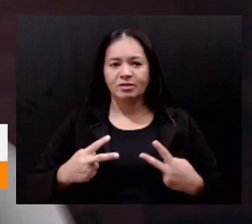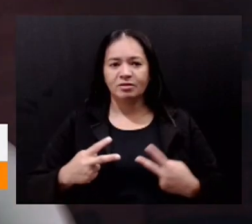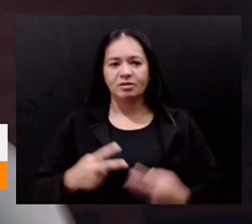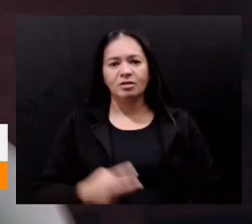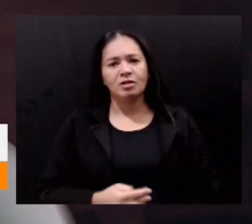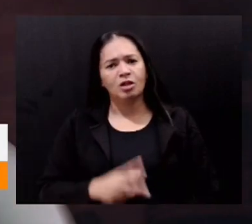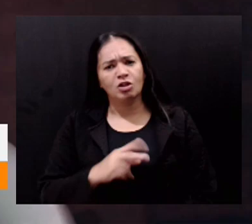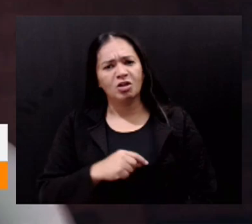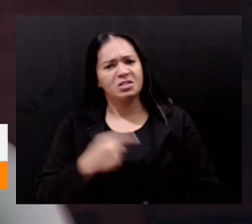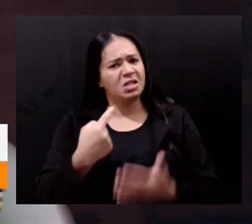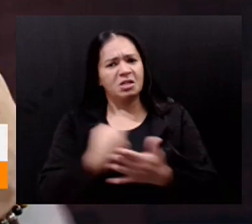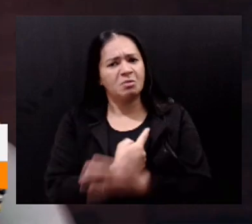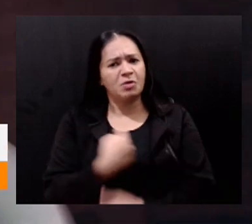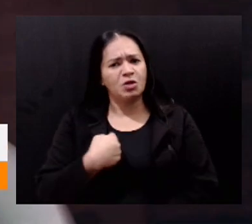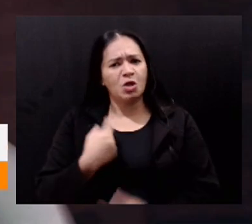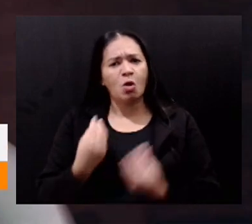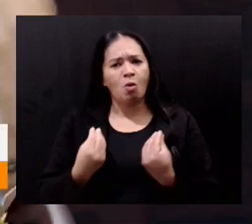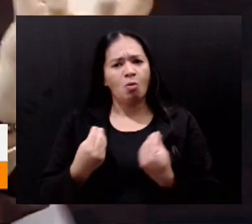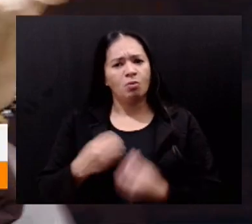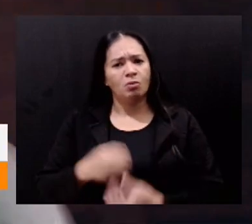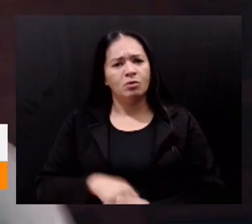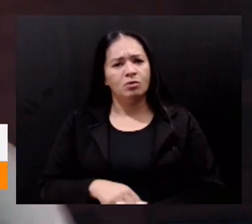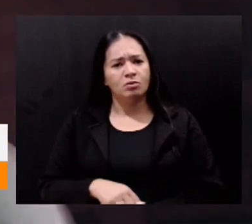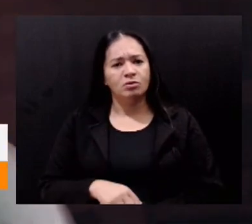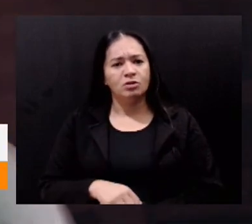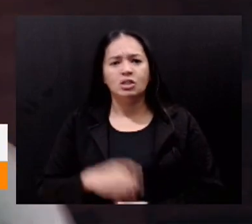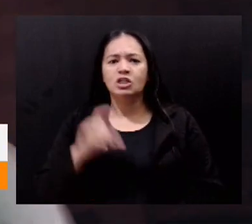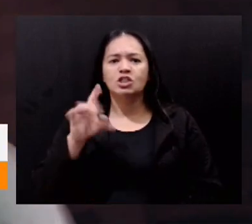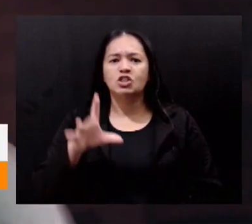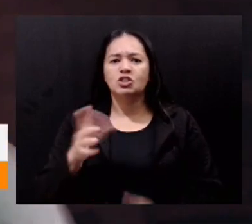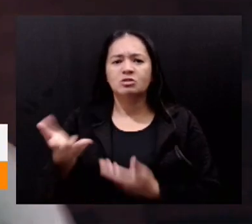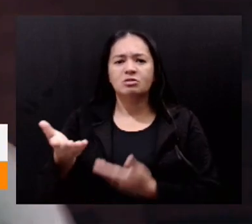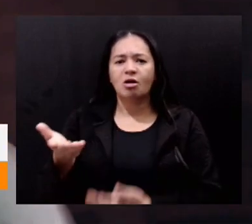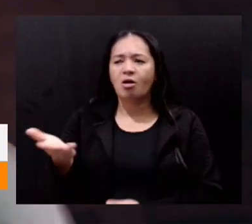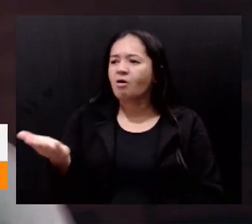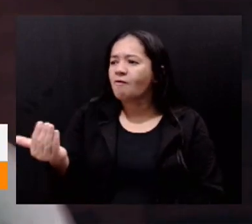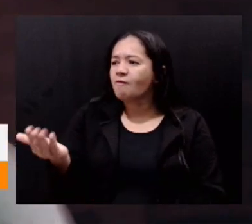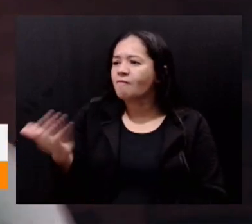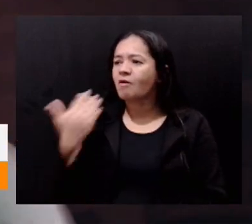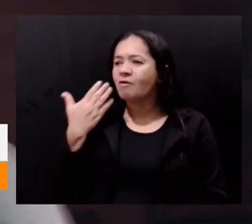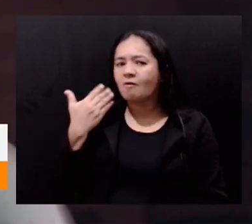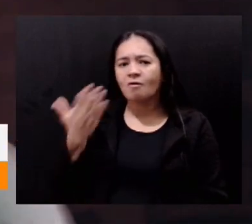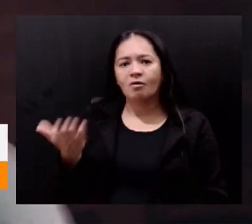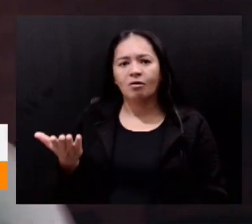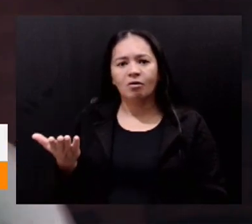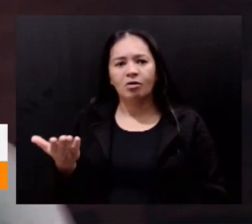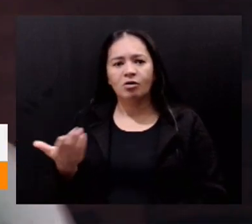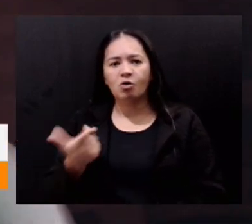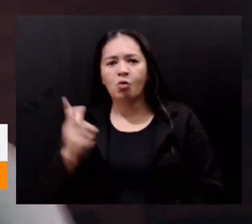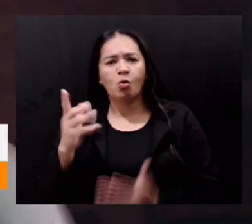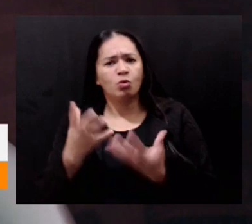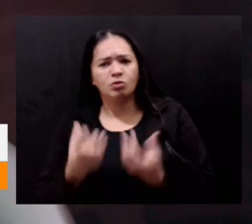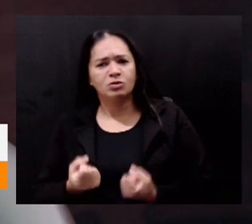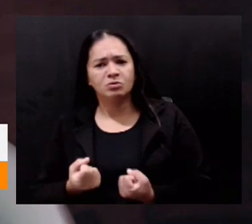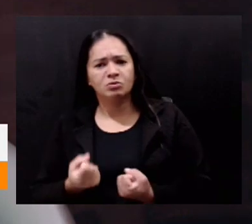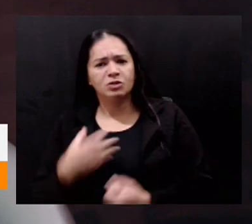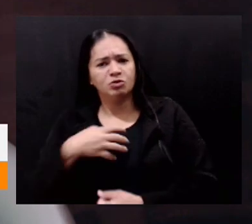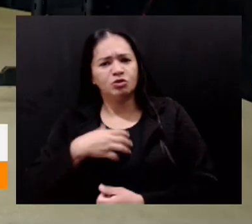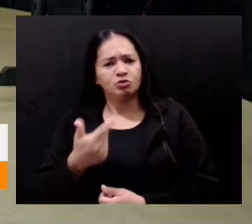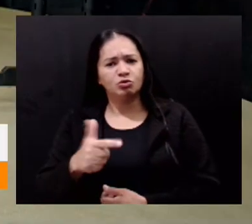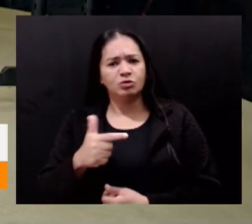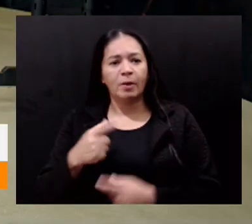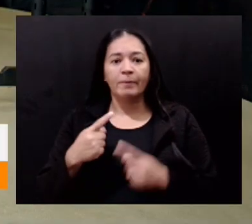tô. Nossa, Sim. é só uma via, não tem uma outra, um outro Aham. acolhimento", porque todo mundo precisa de um acolhimento, né.